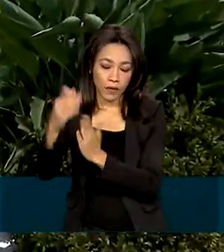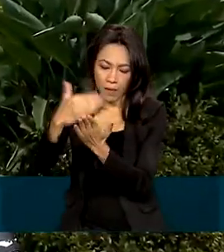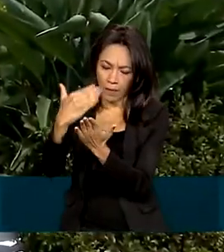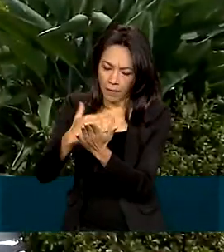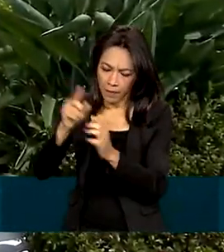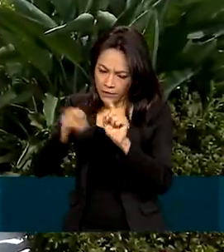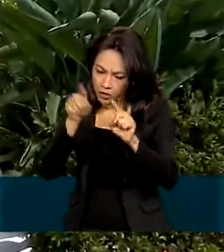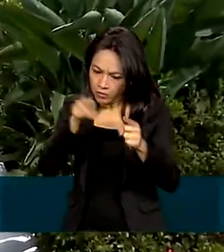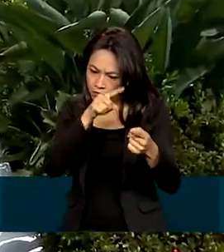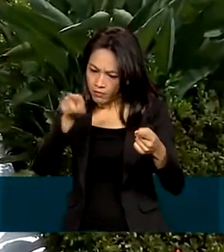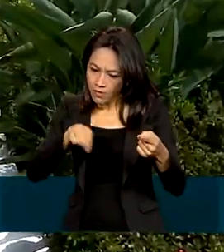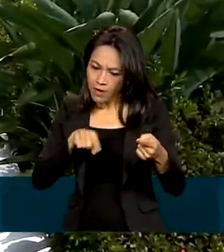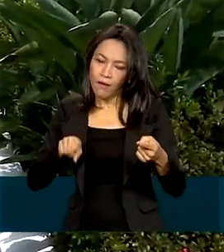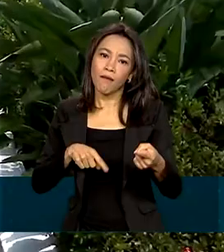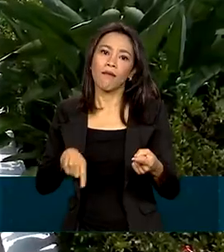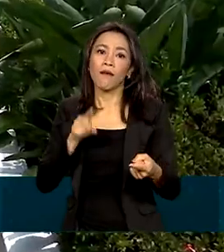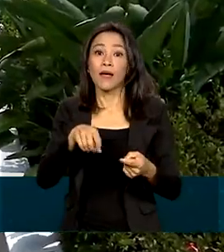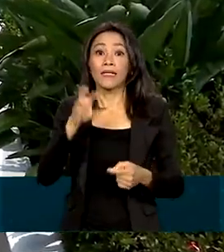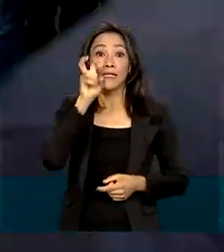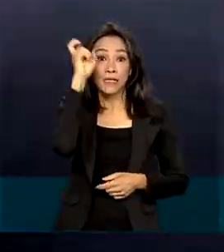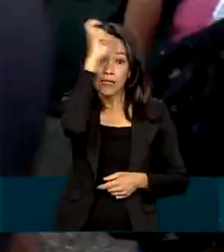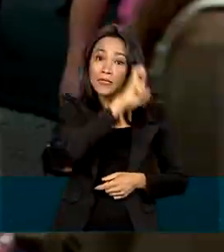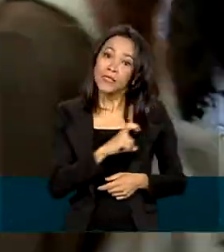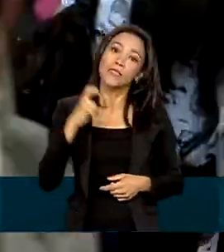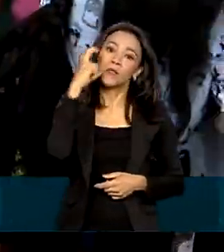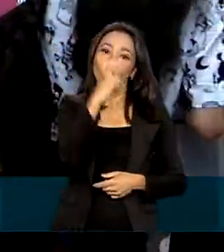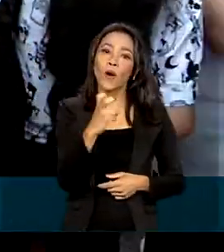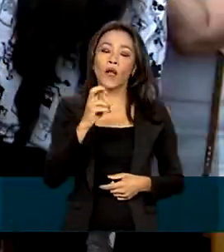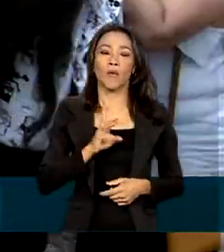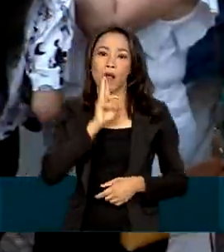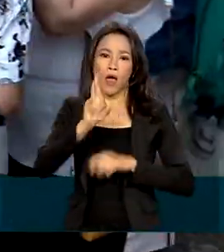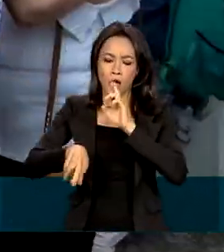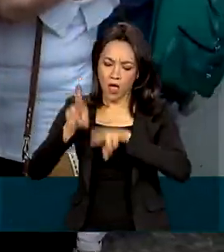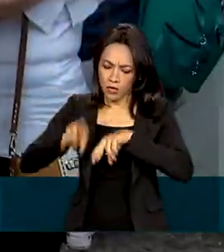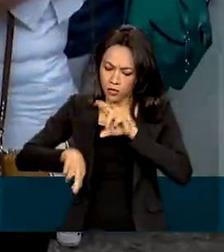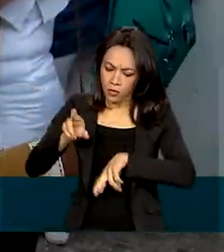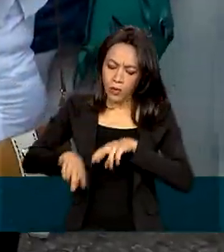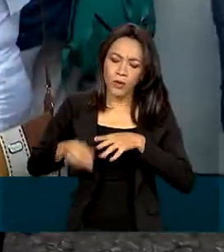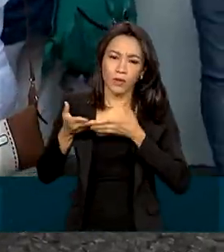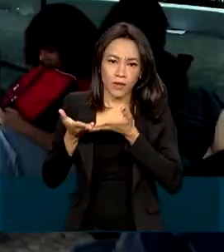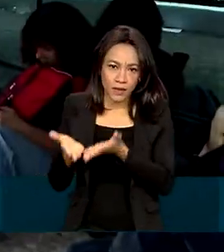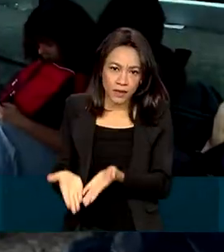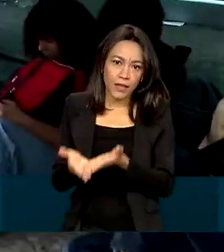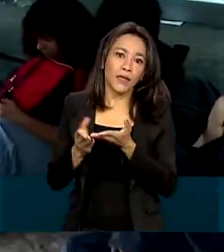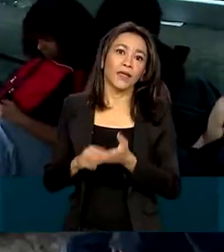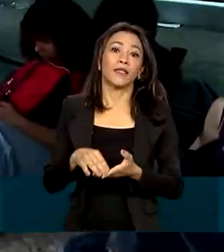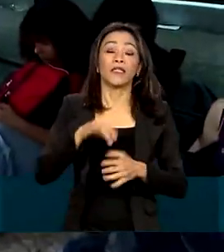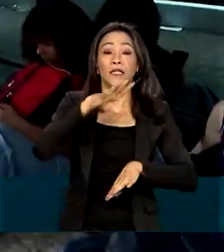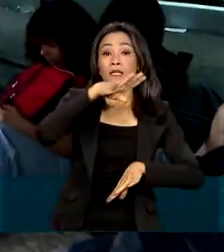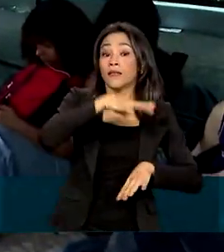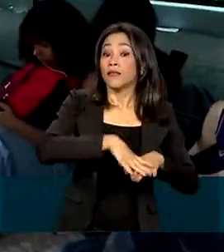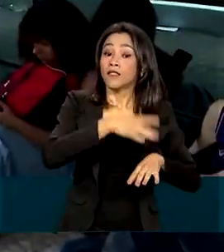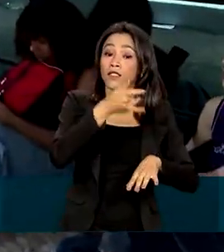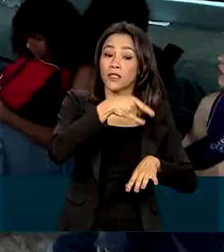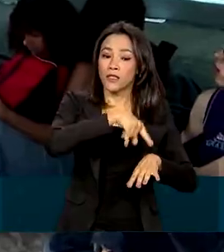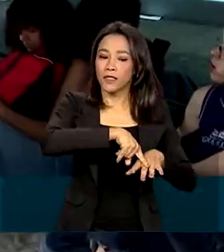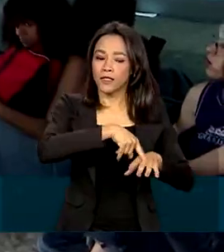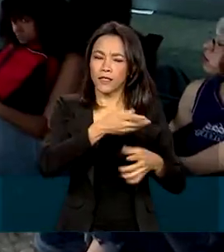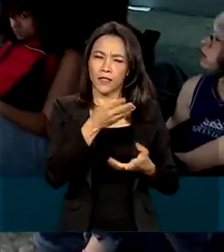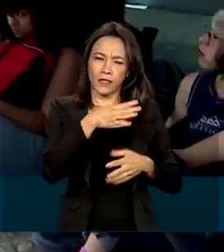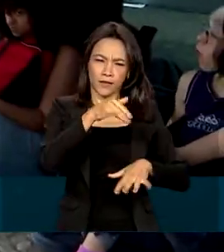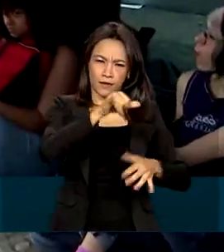Ao todo, os participantes tiveram 5 horas para resolver perguntas objetivas de química, física,